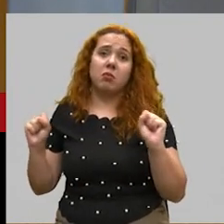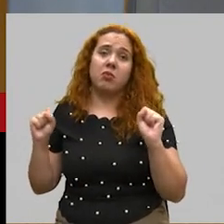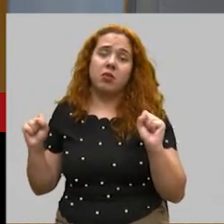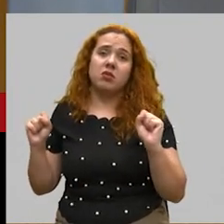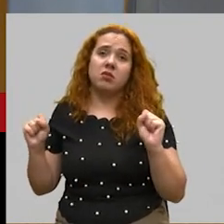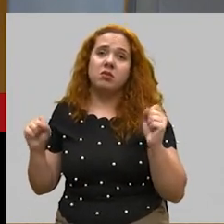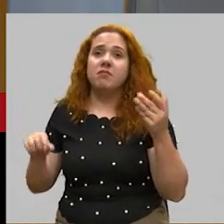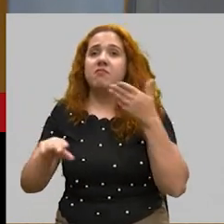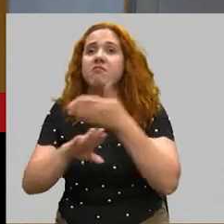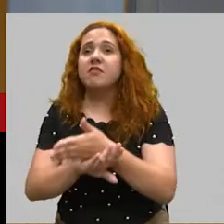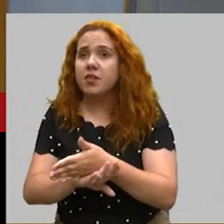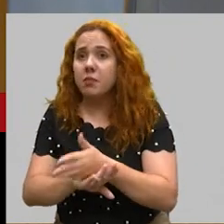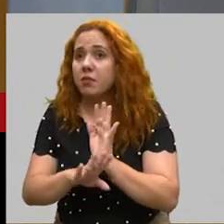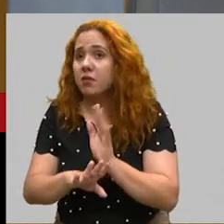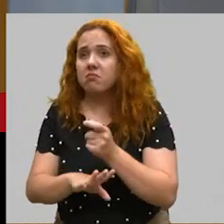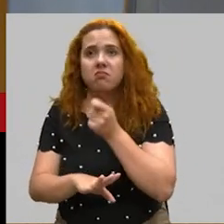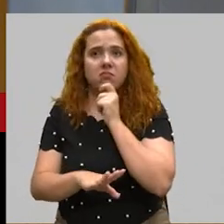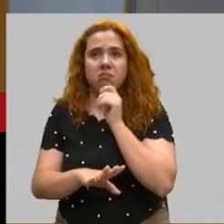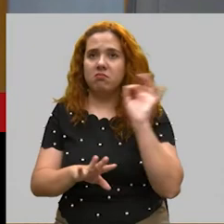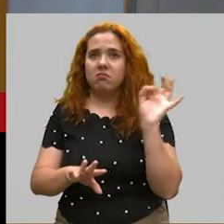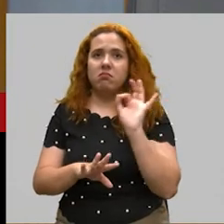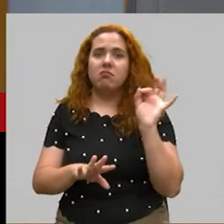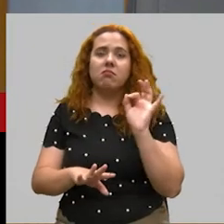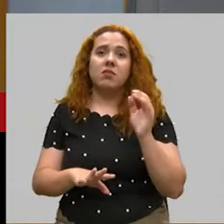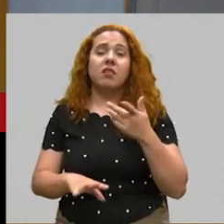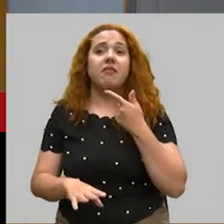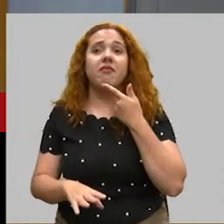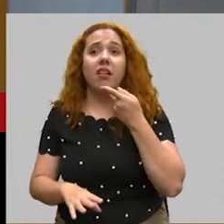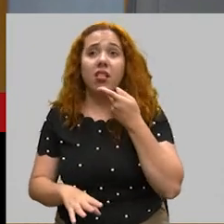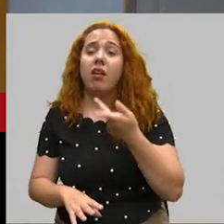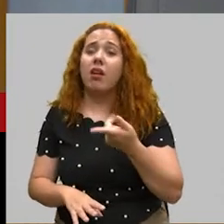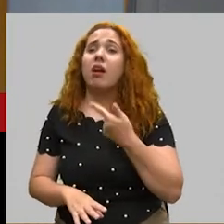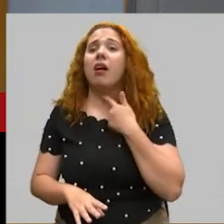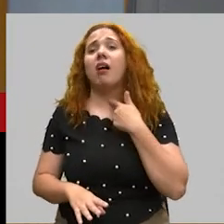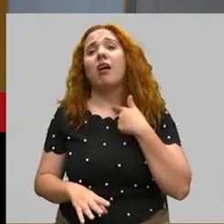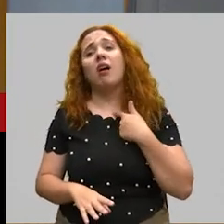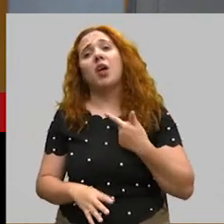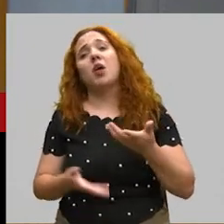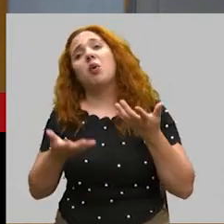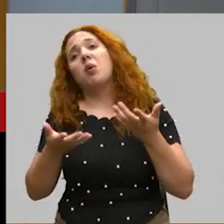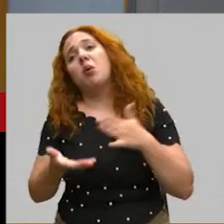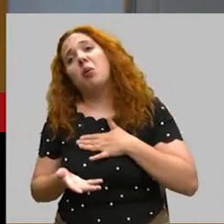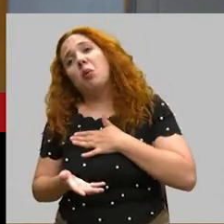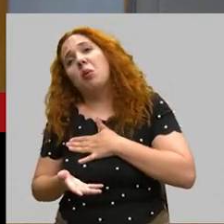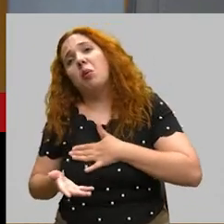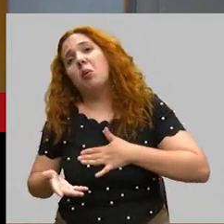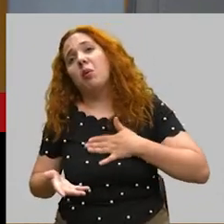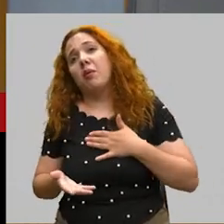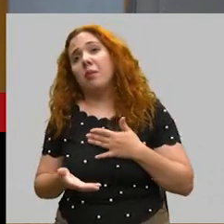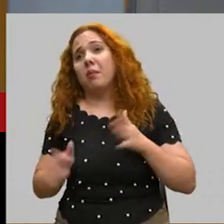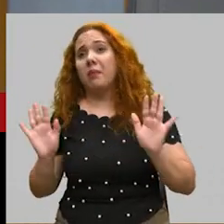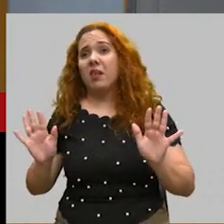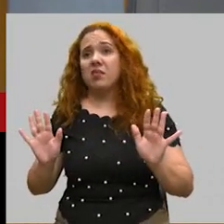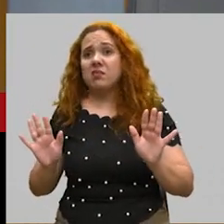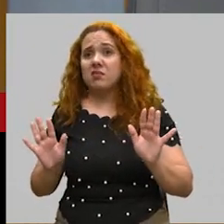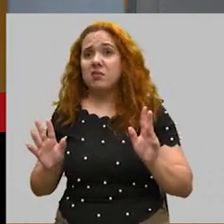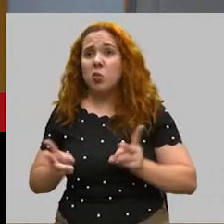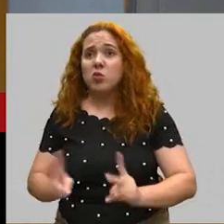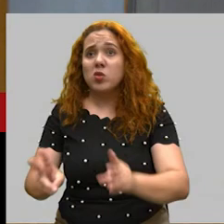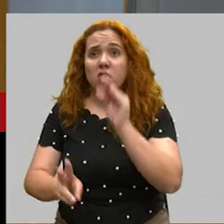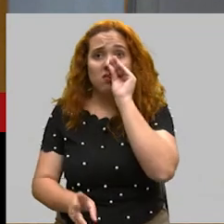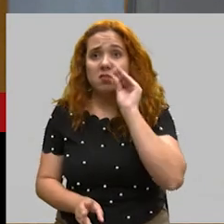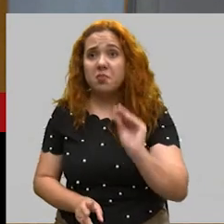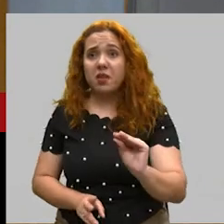né mas quando vem ou quando vai falar diz que se importa mas dizer que se importa e fazer tudo